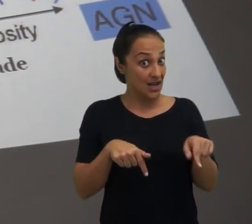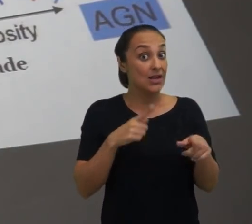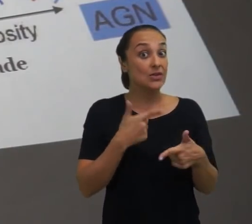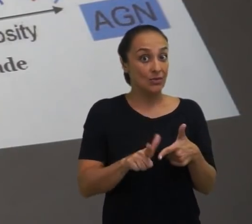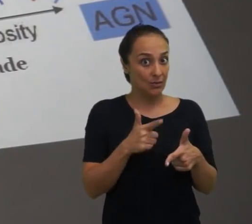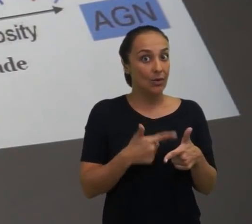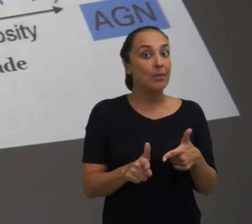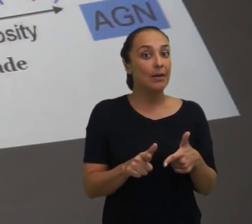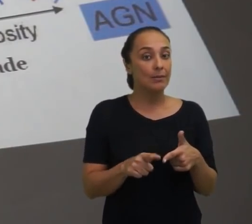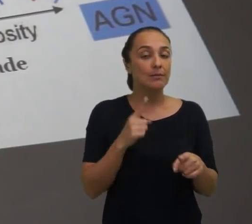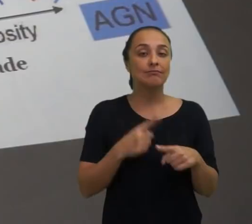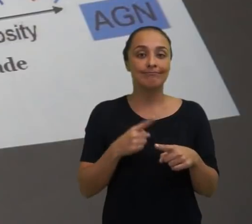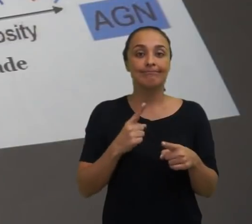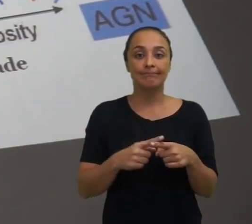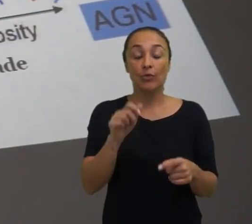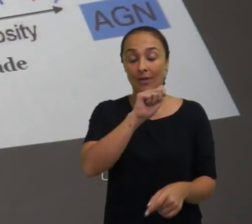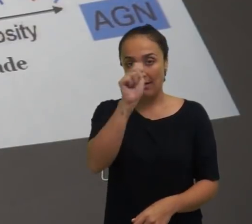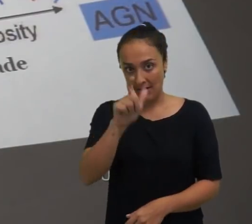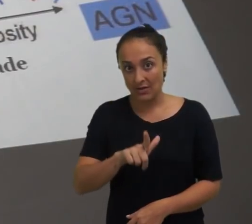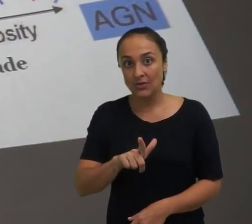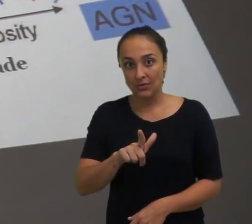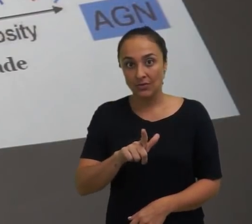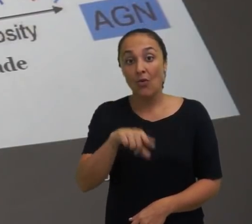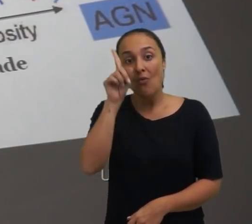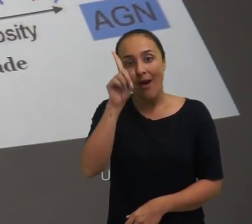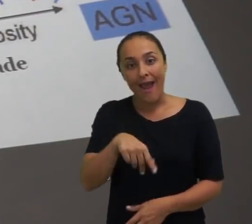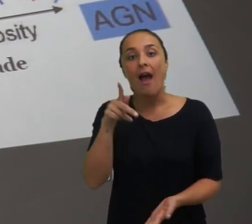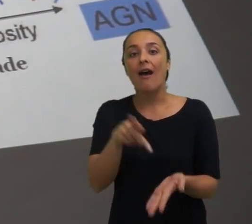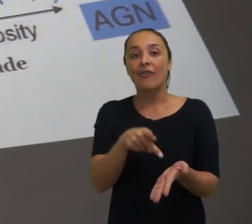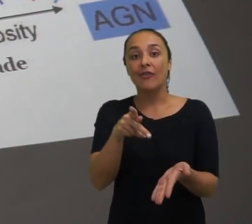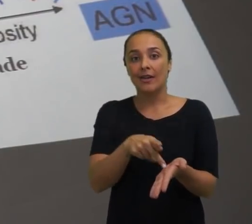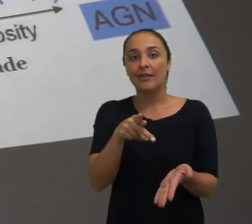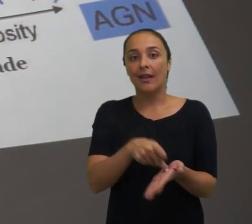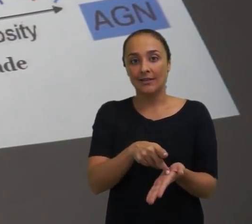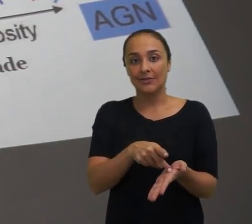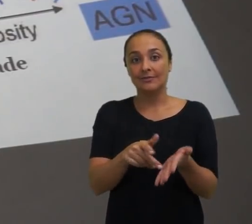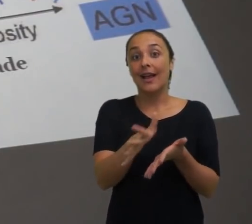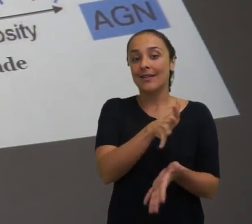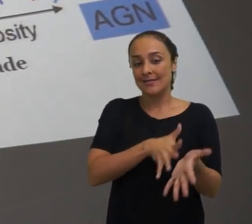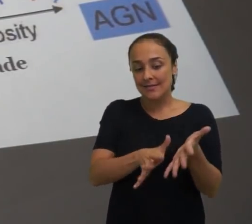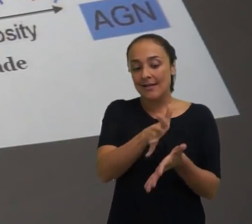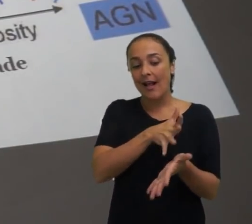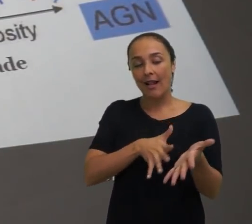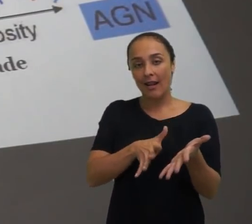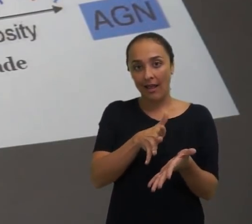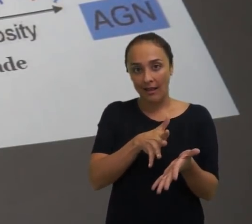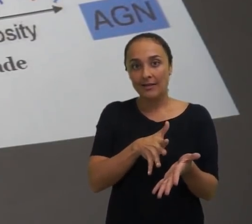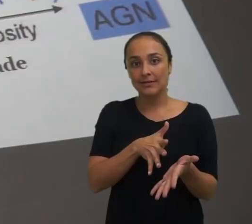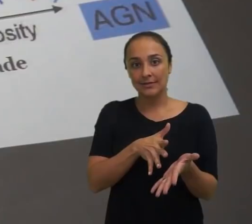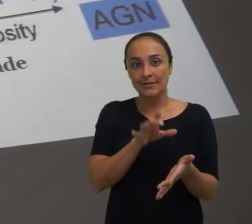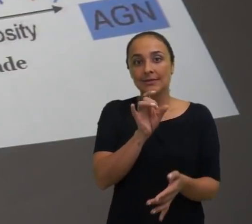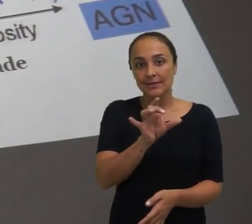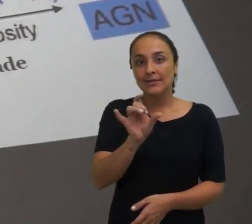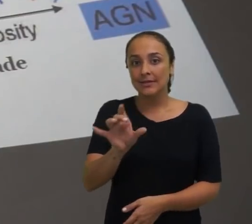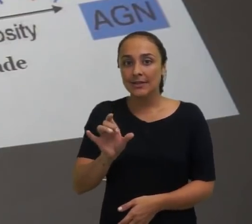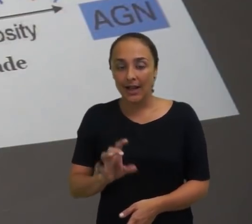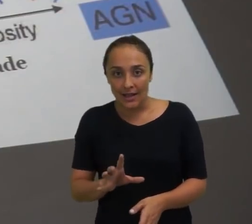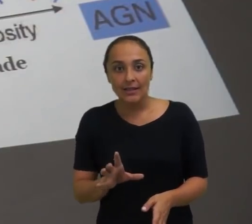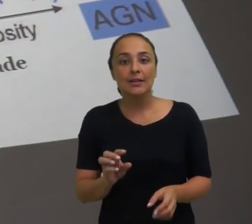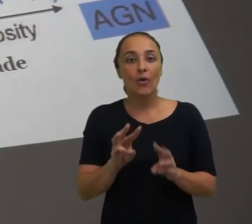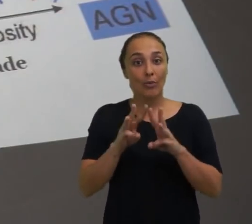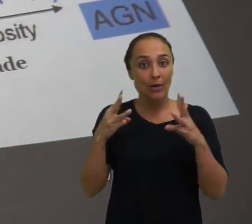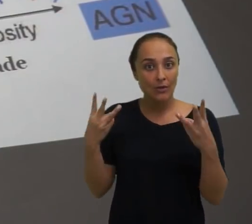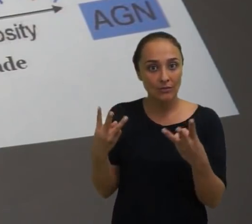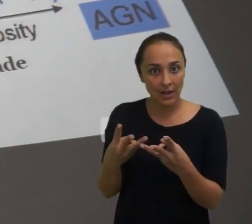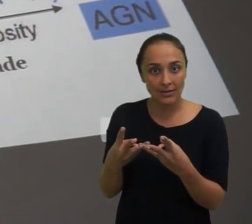curva aqui. E essa vermelha aqui era o que aparecia nas simulações de computador. Tá? E aí vocês notam aqui que tem um claro problema.